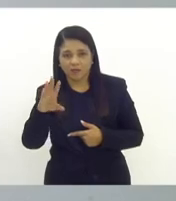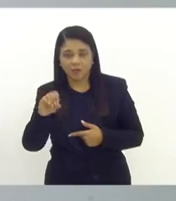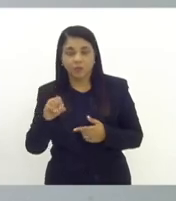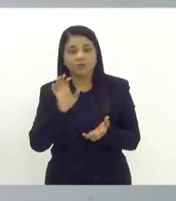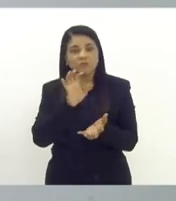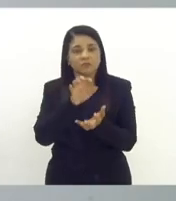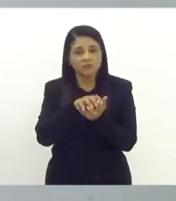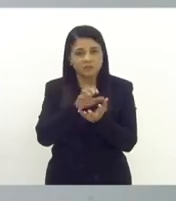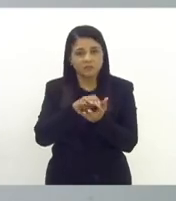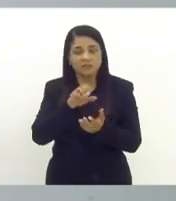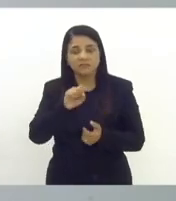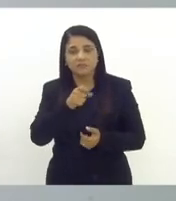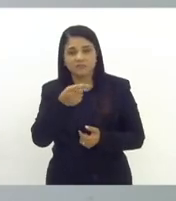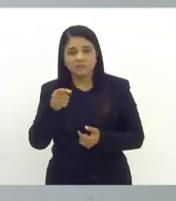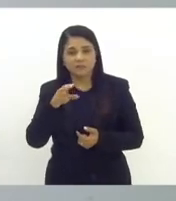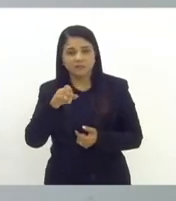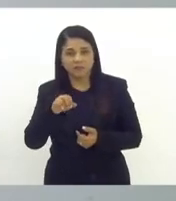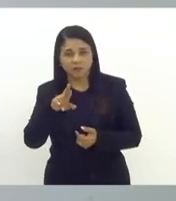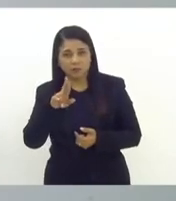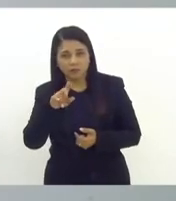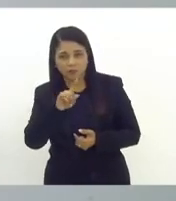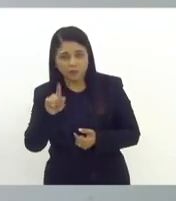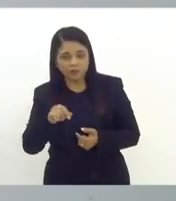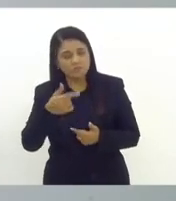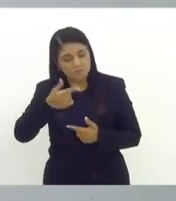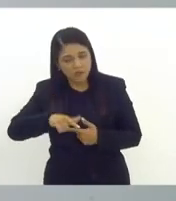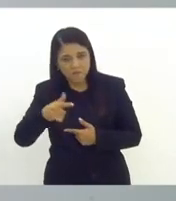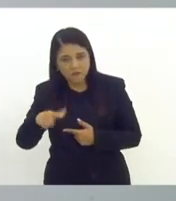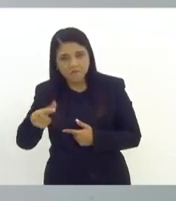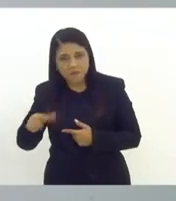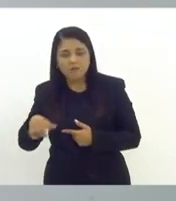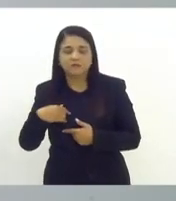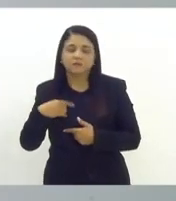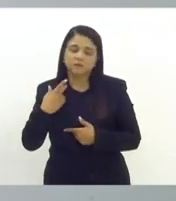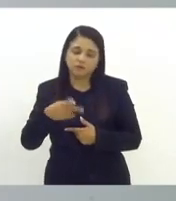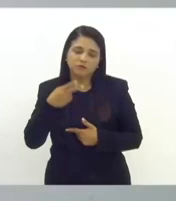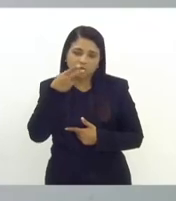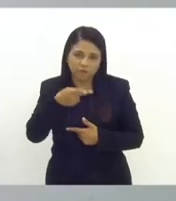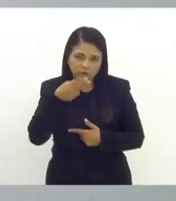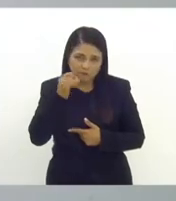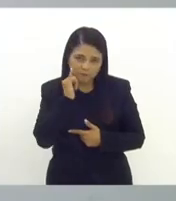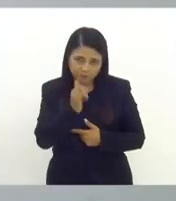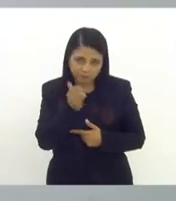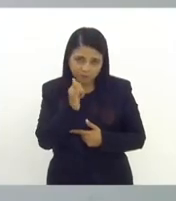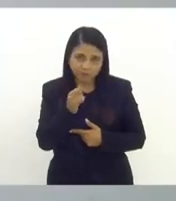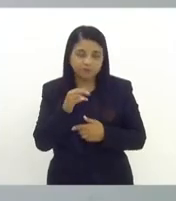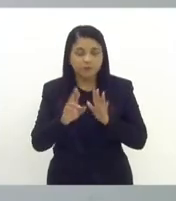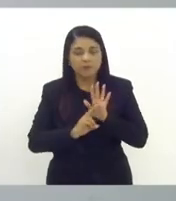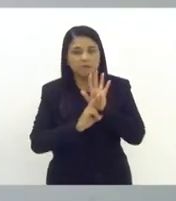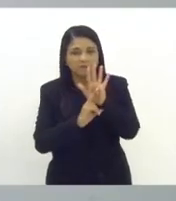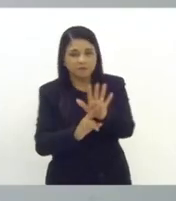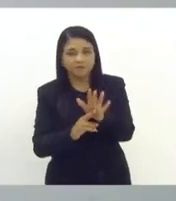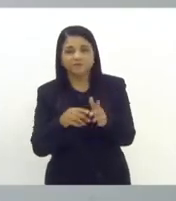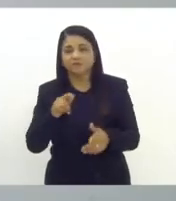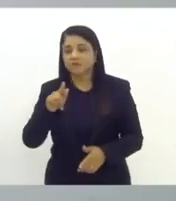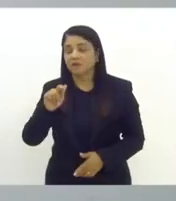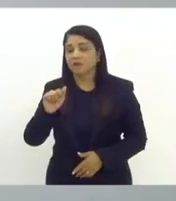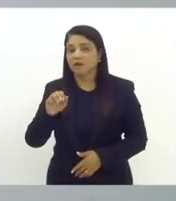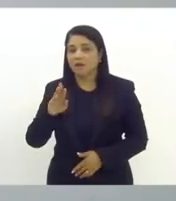Cruz tem mais aí eu vou falando o restante depois da fala do nosso representante aqui Gabriel